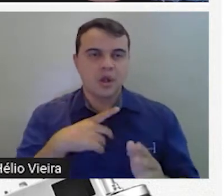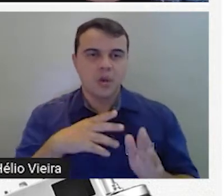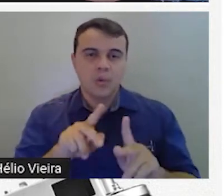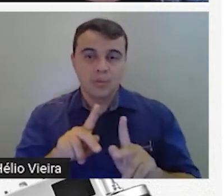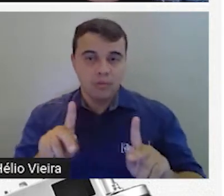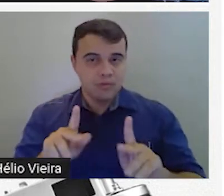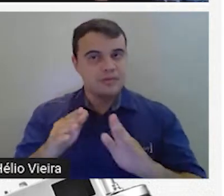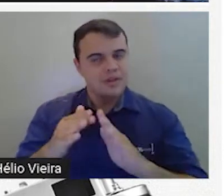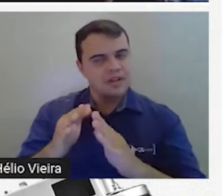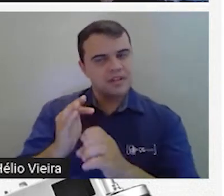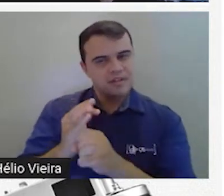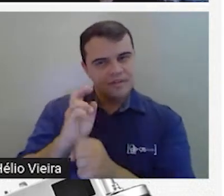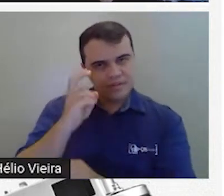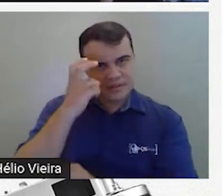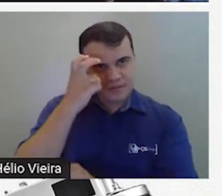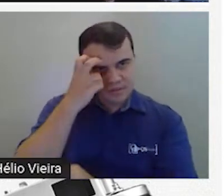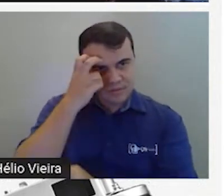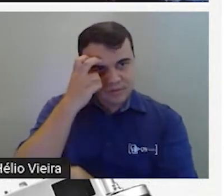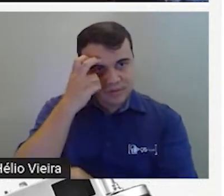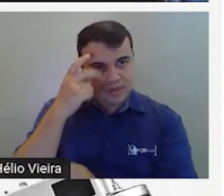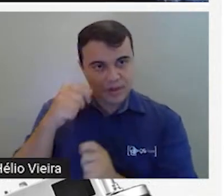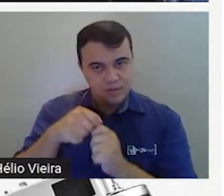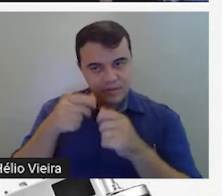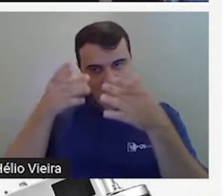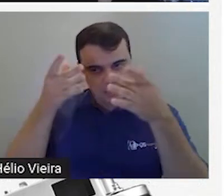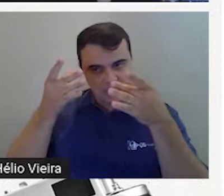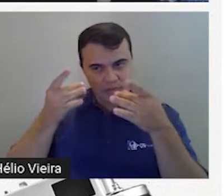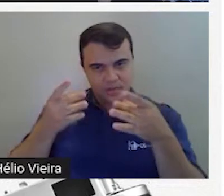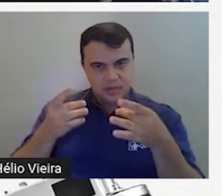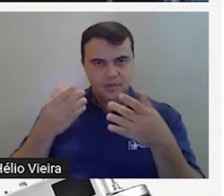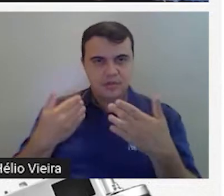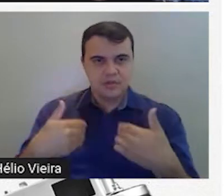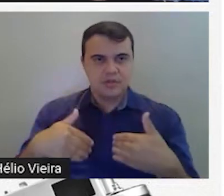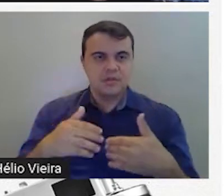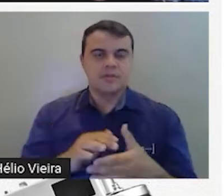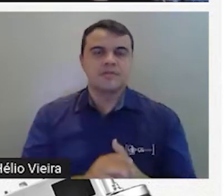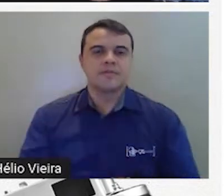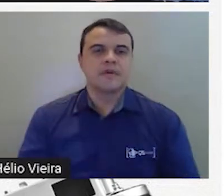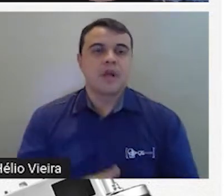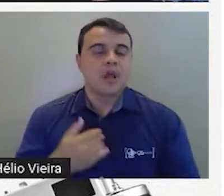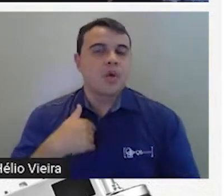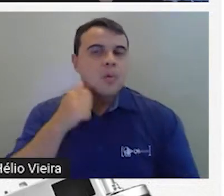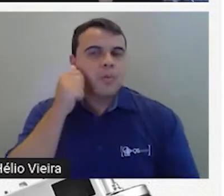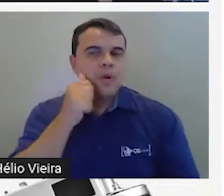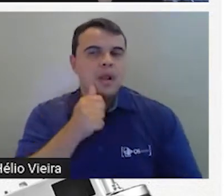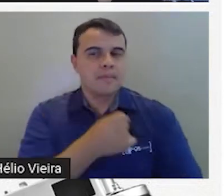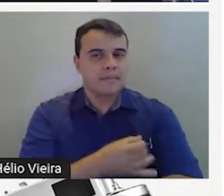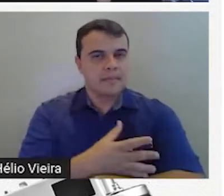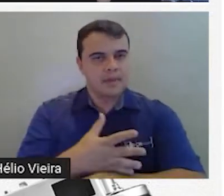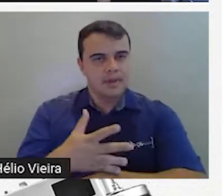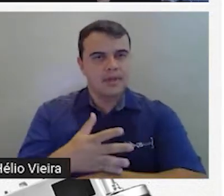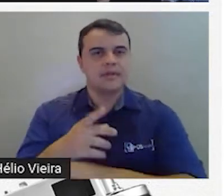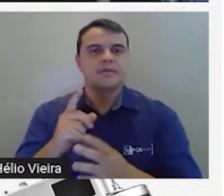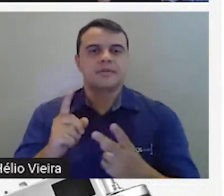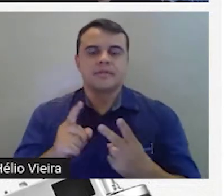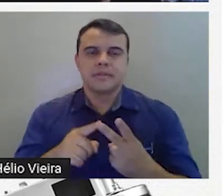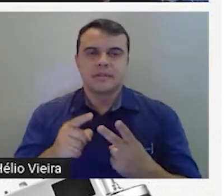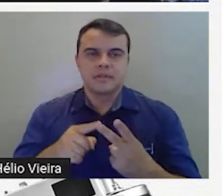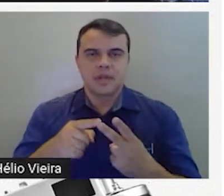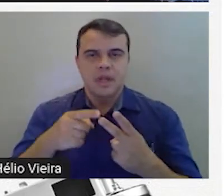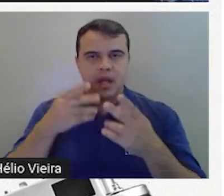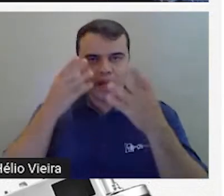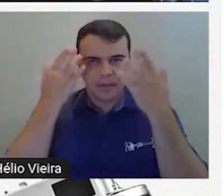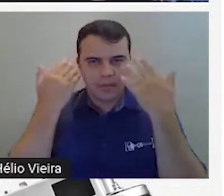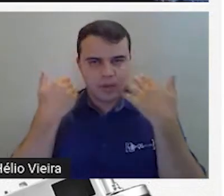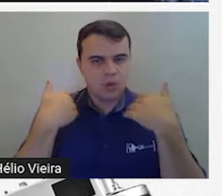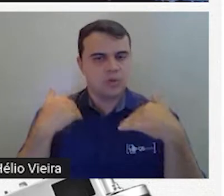de Cultura. Eu vou fazer minha autodescrição. Bom, sou uma mulher branca, tenho cabelos um